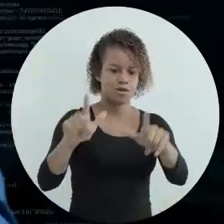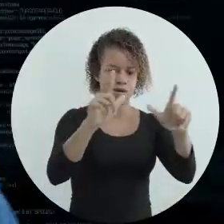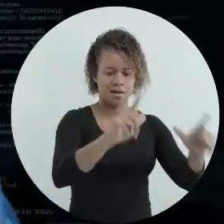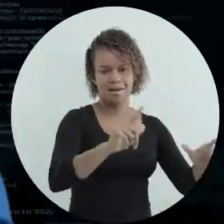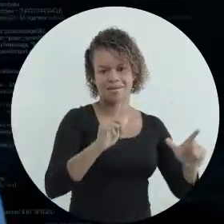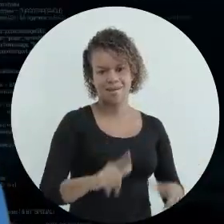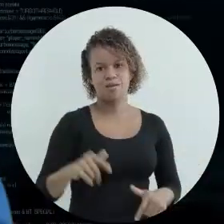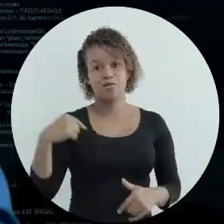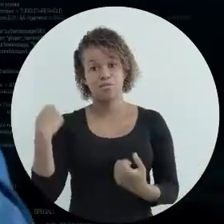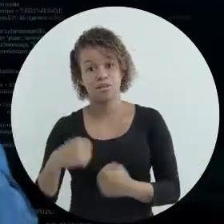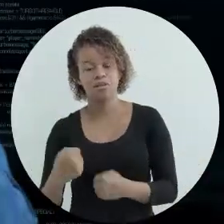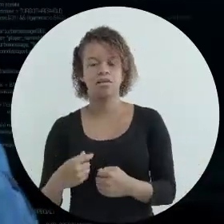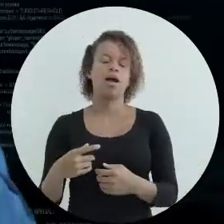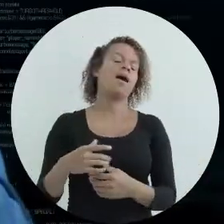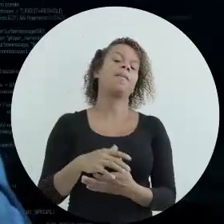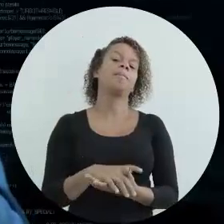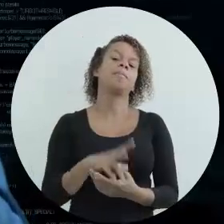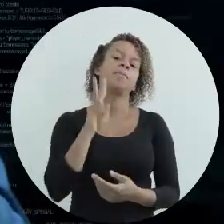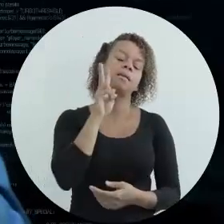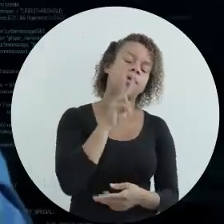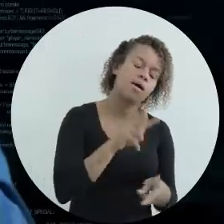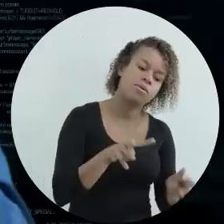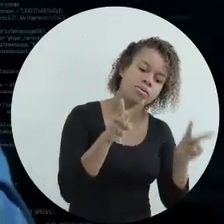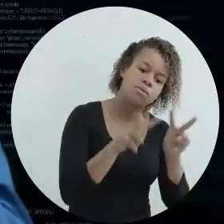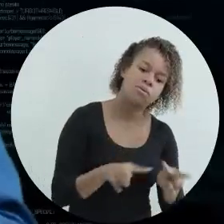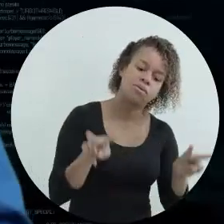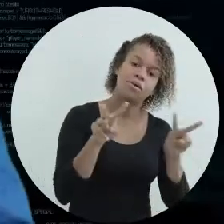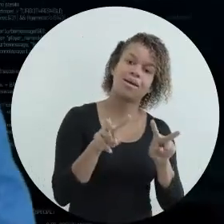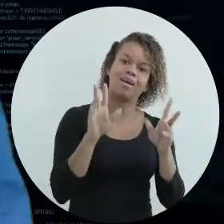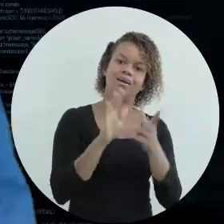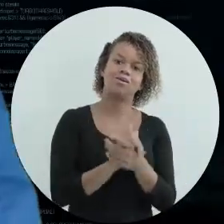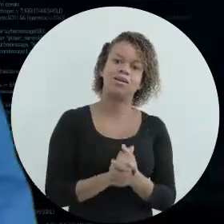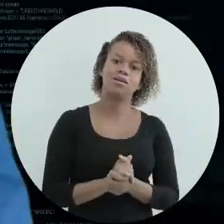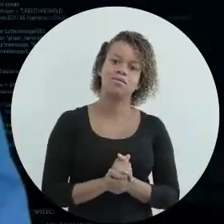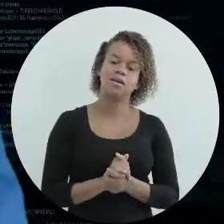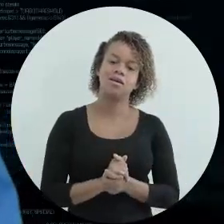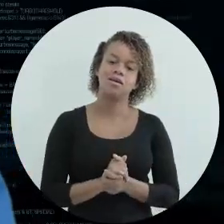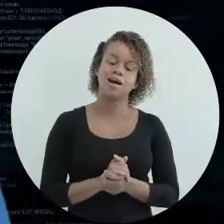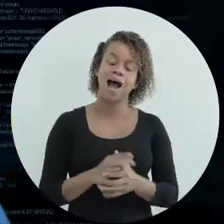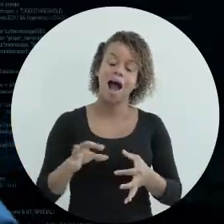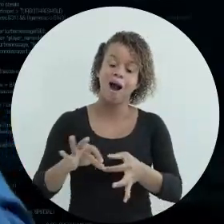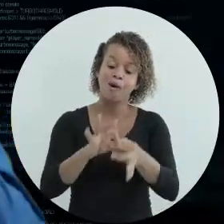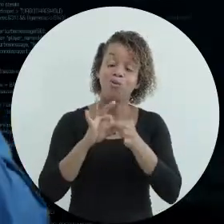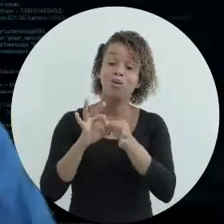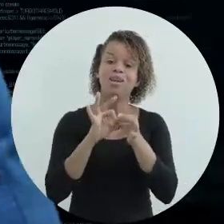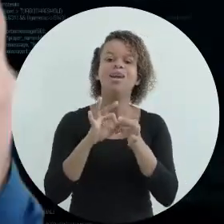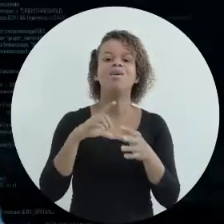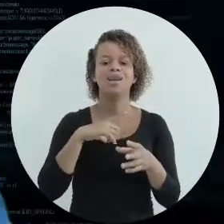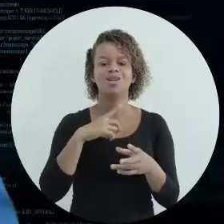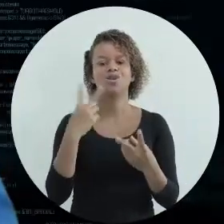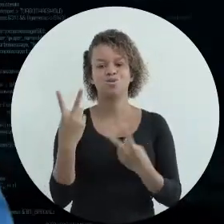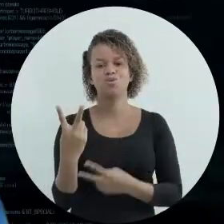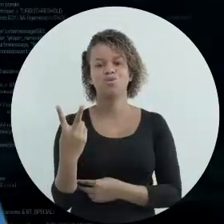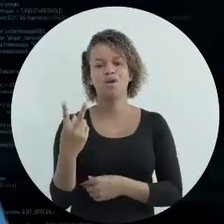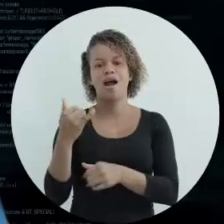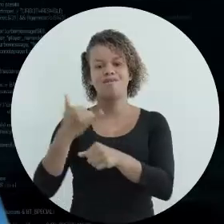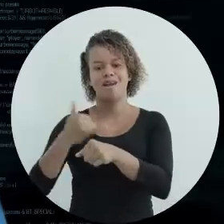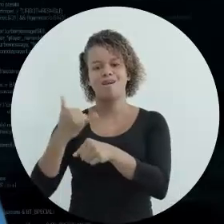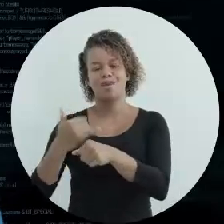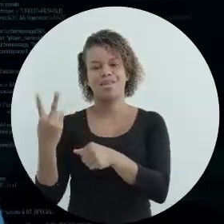exibido, para você ver a união que eles têm, certo? Então, onde está